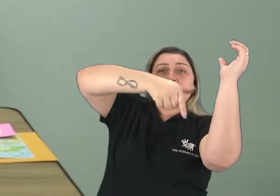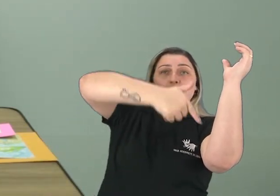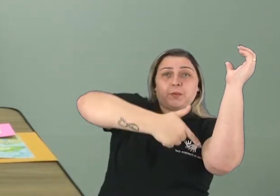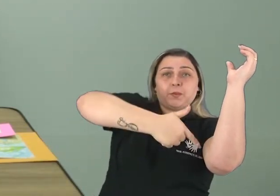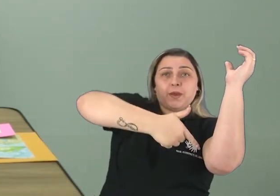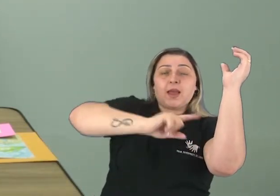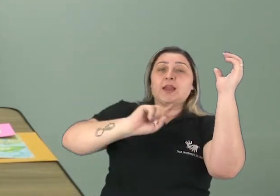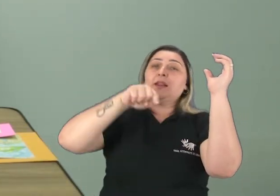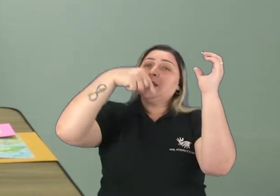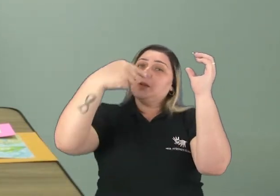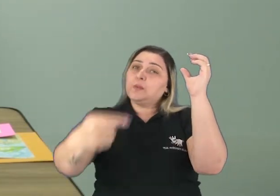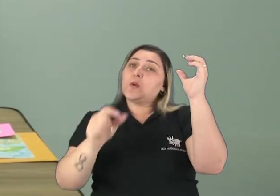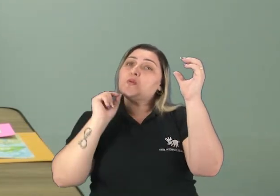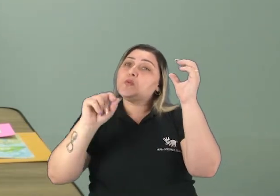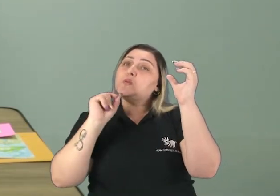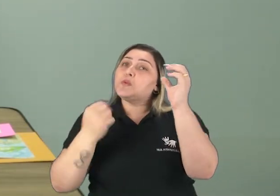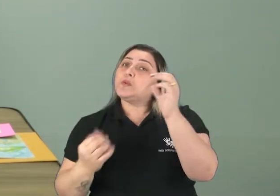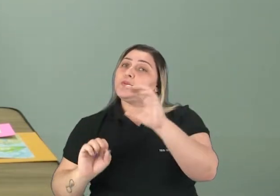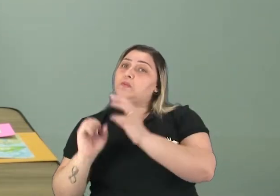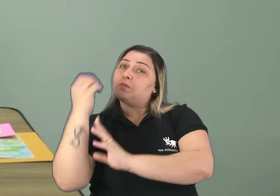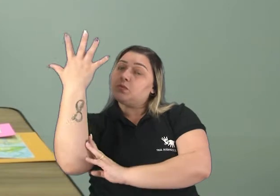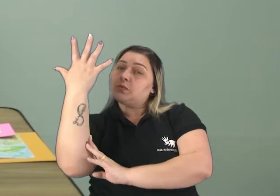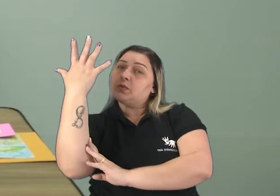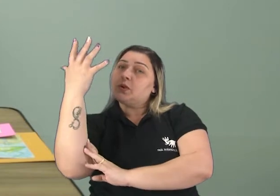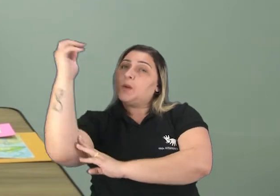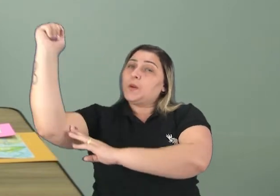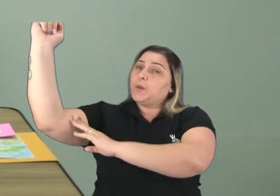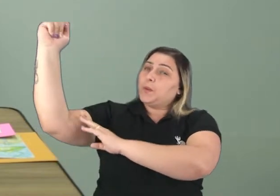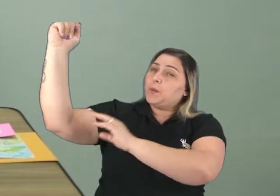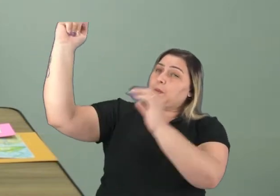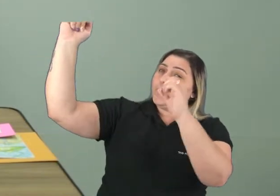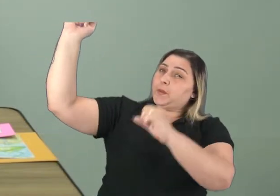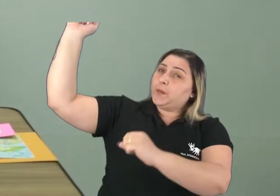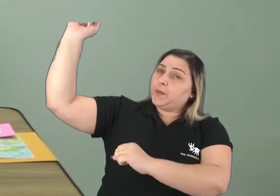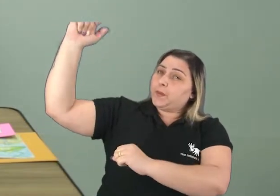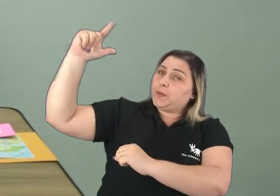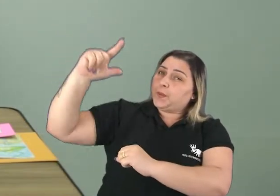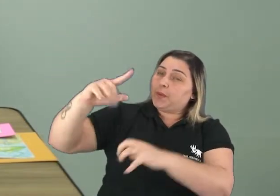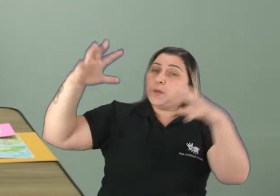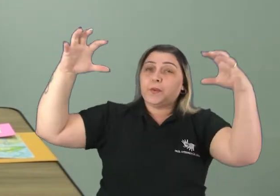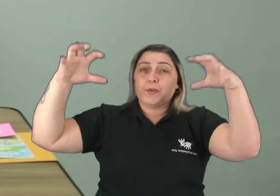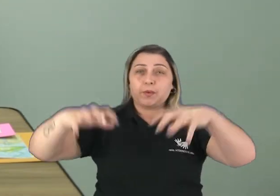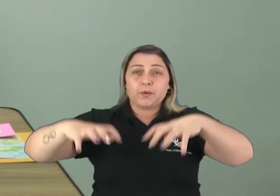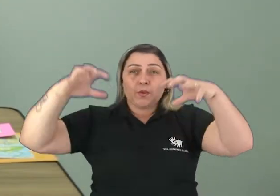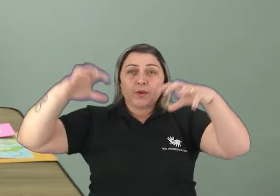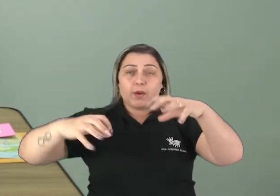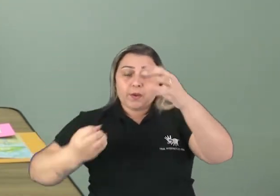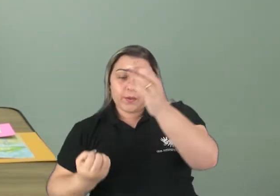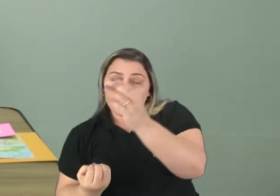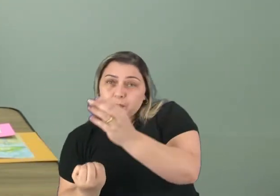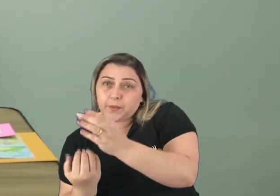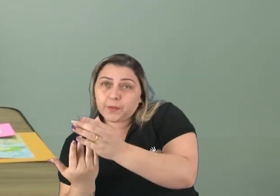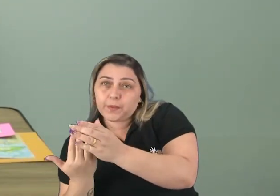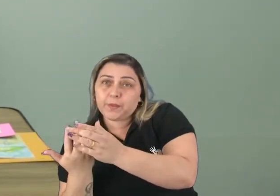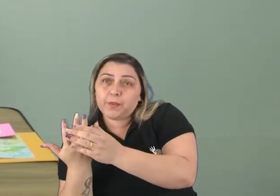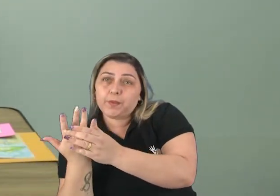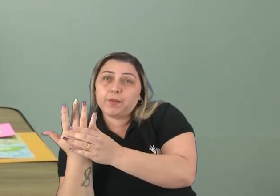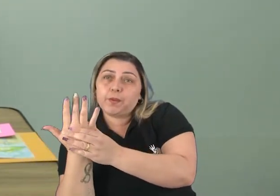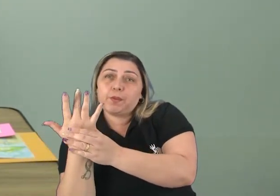o passar do tempo, o que aconteceu? Veio a luz do sol, veio a chuva e aquela plantinha foi o